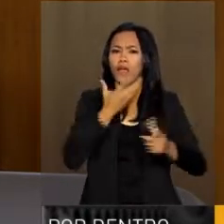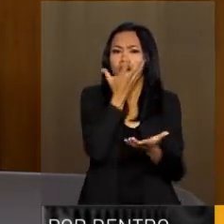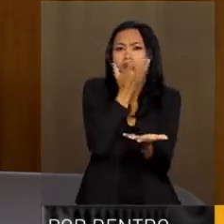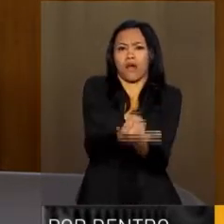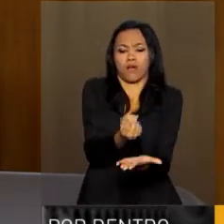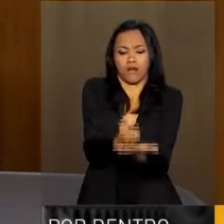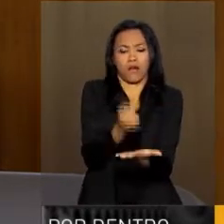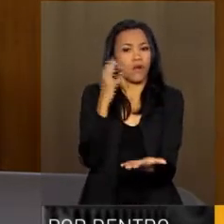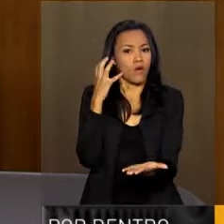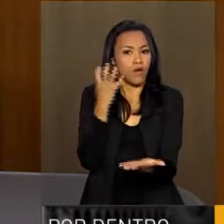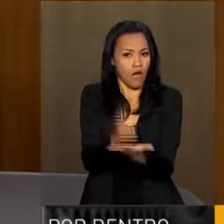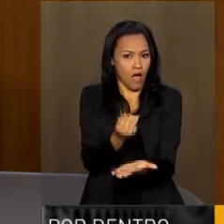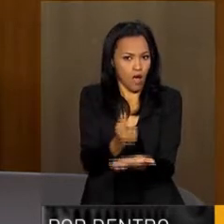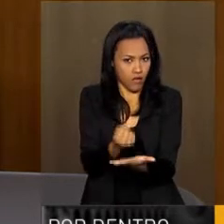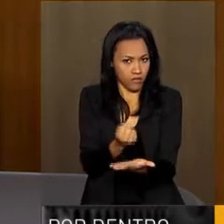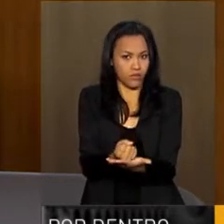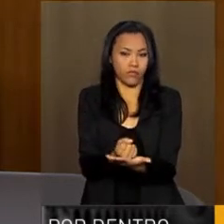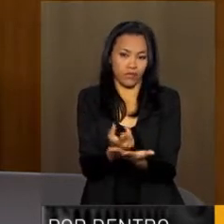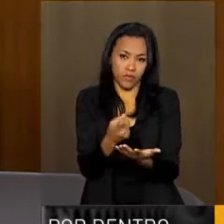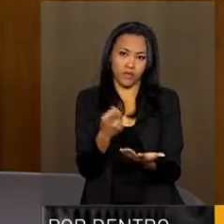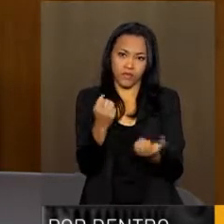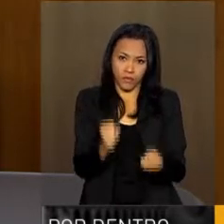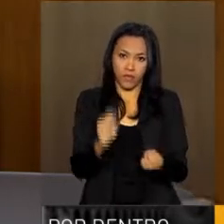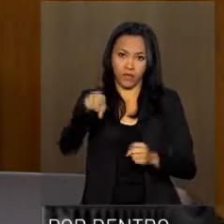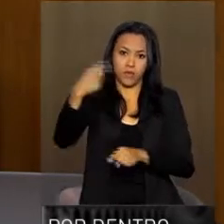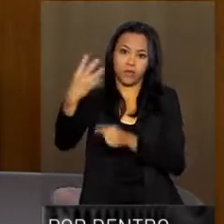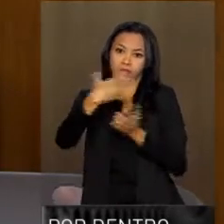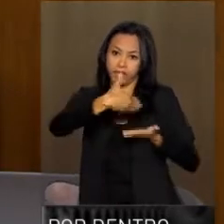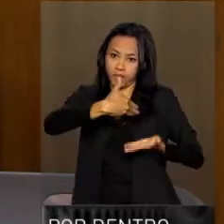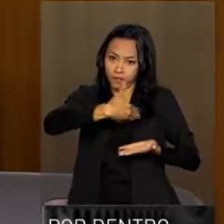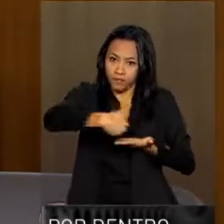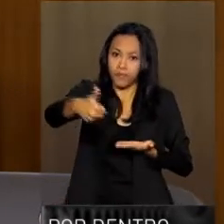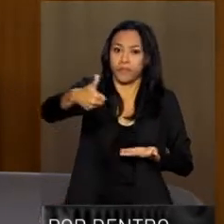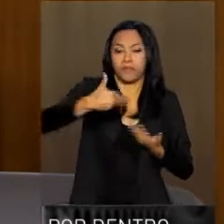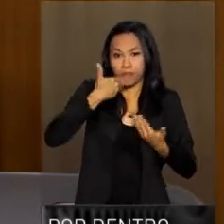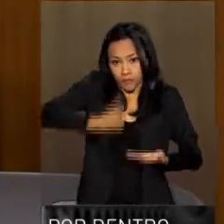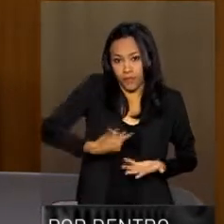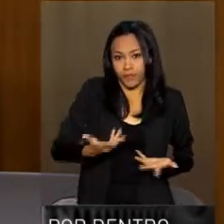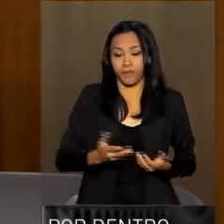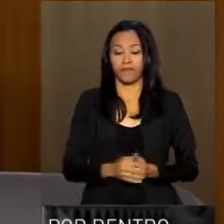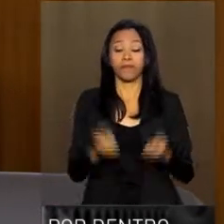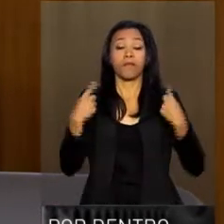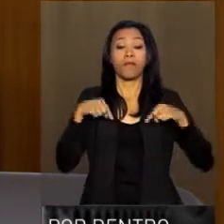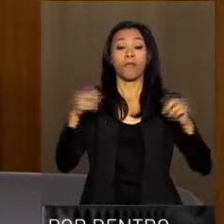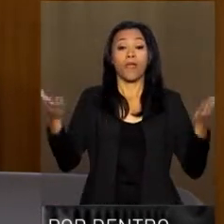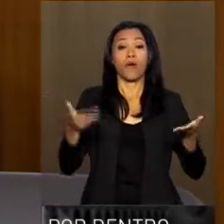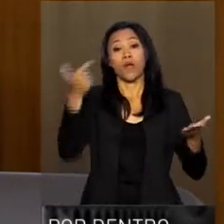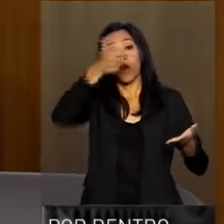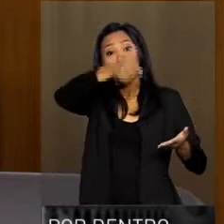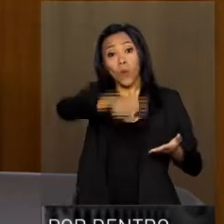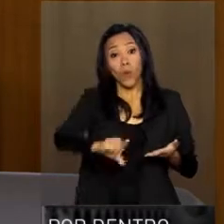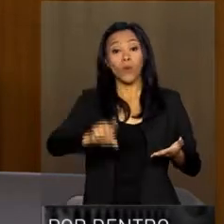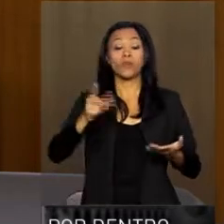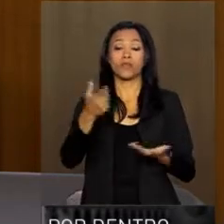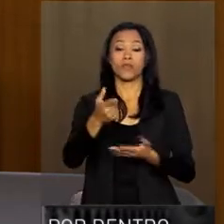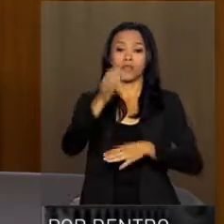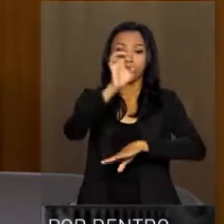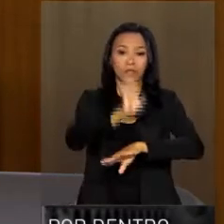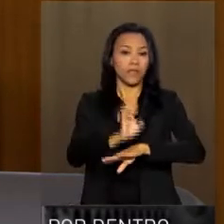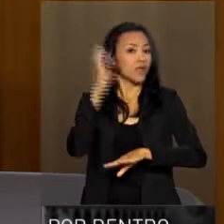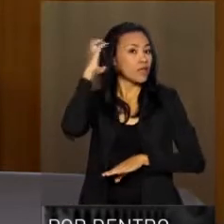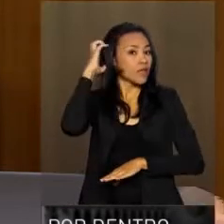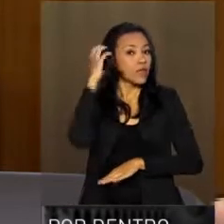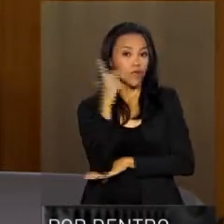rede nacional de rádio e agora vamos a goiânia em goiás da rádio 730 m quem está na linha com a gente é